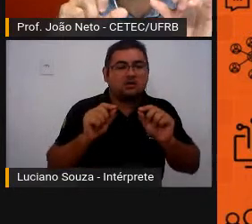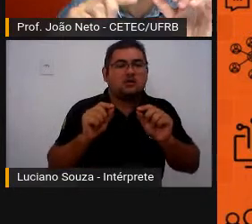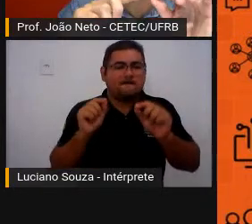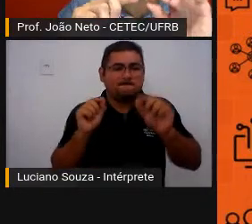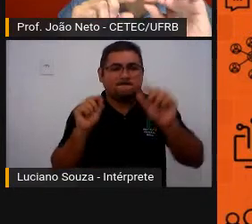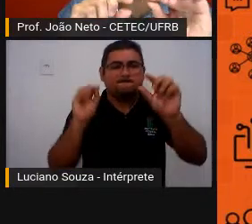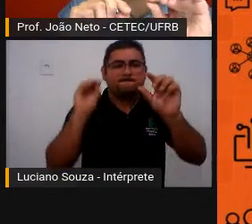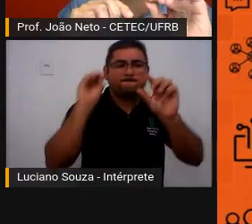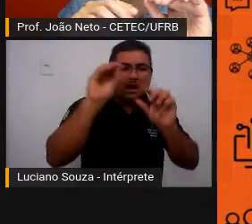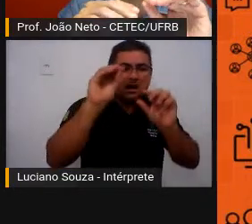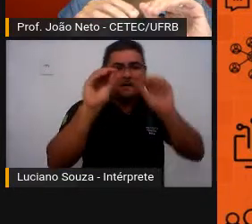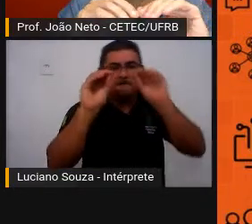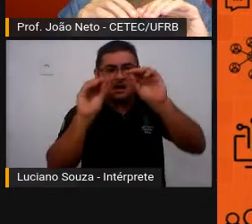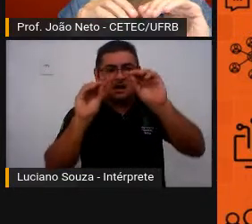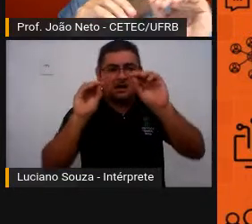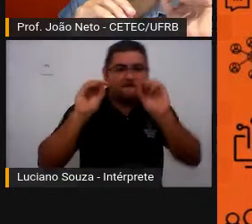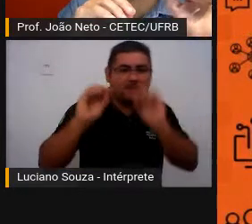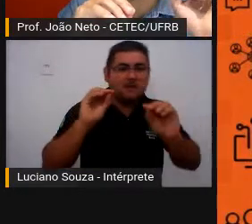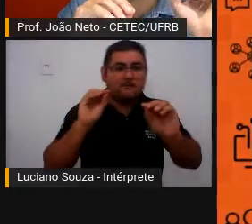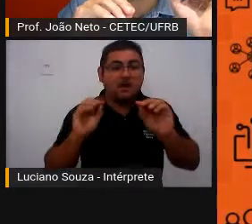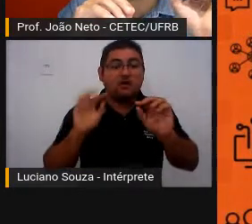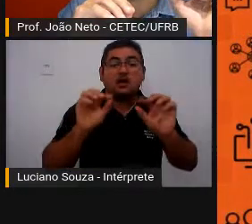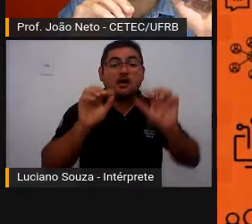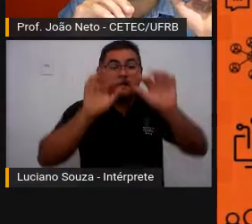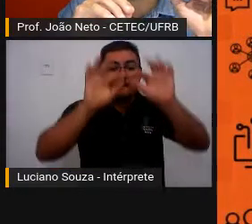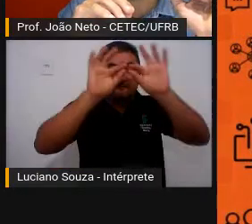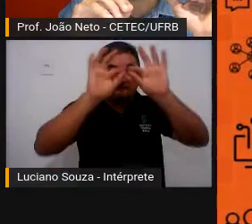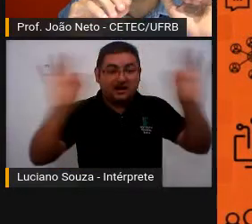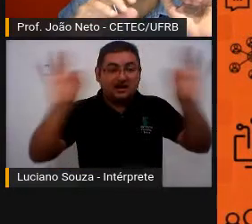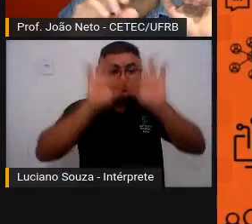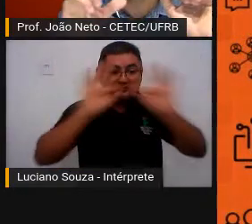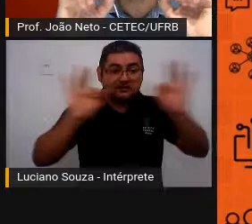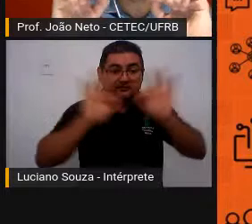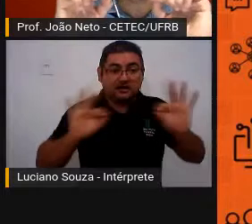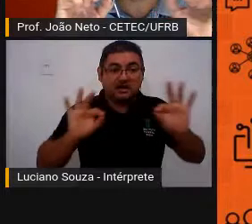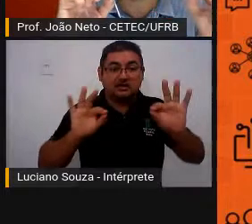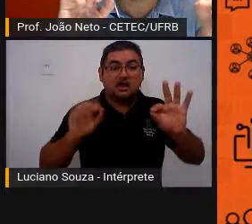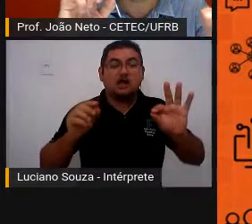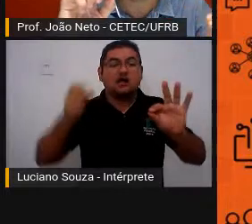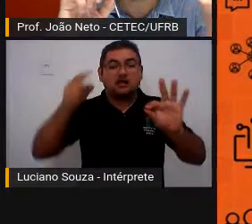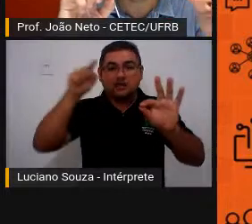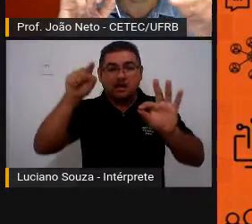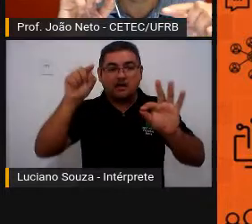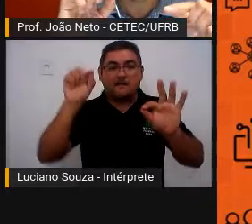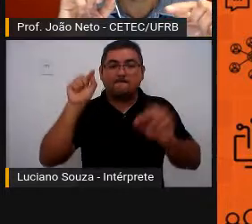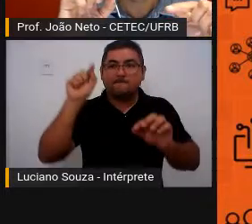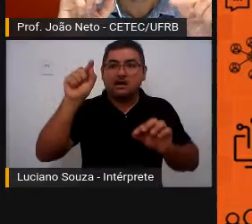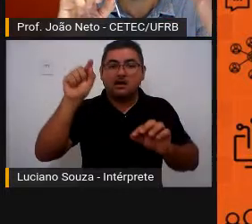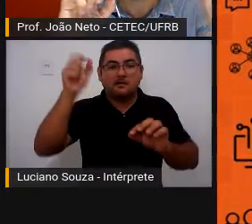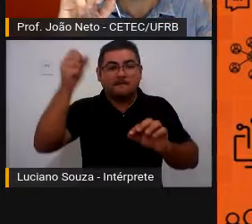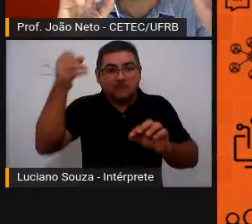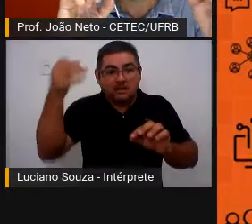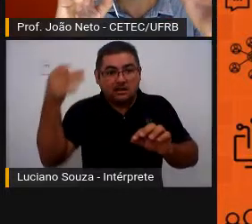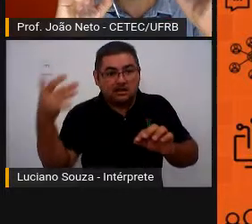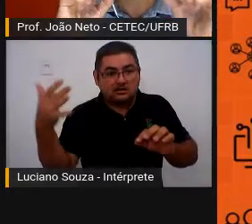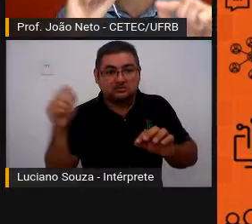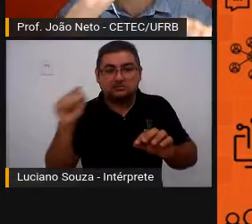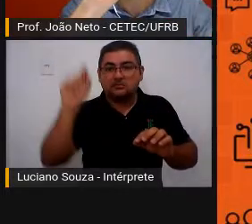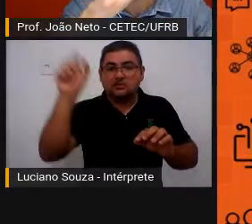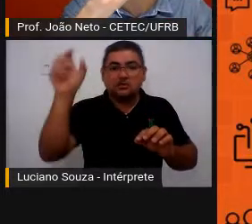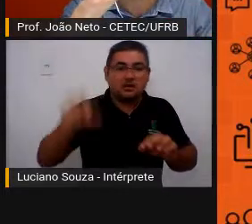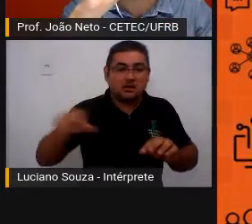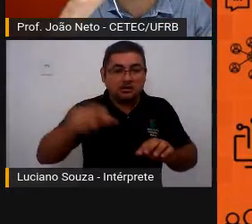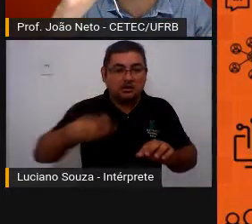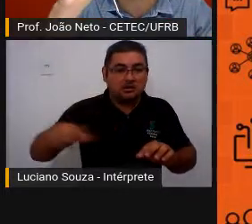E aí quando a pessoa a medida com que a pessoa vai navegando nessa página com a tecla Tab que ela vai